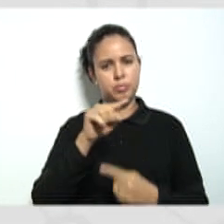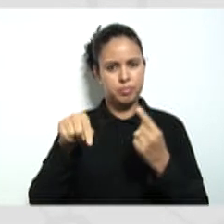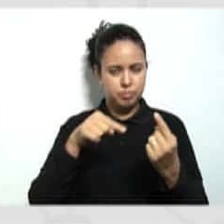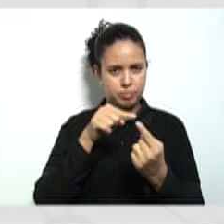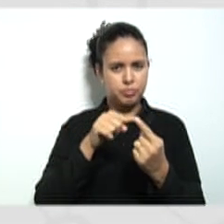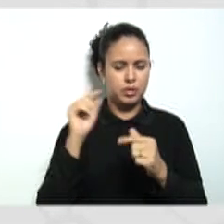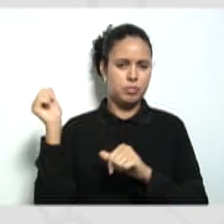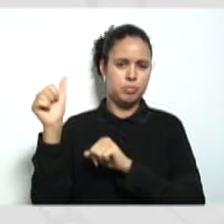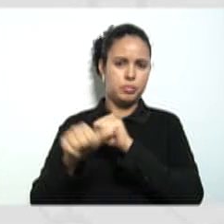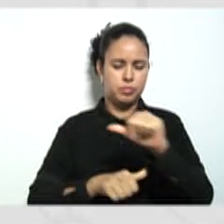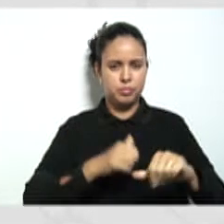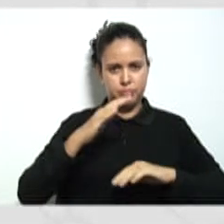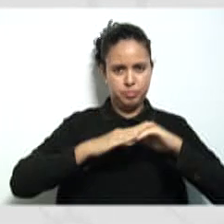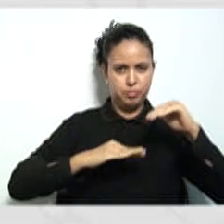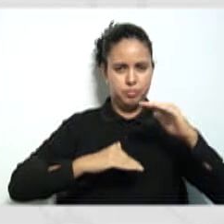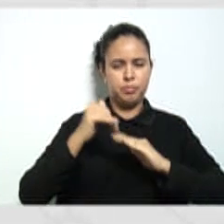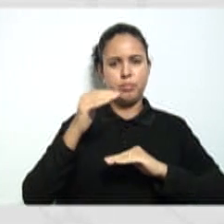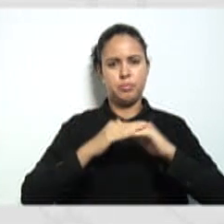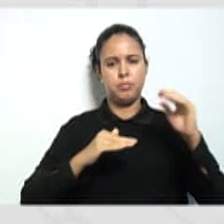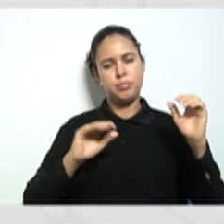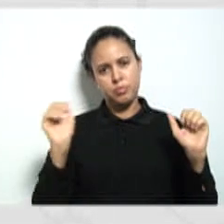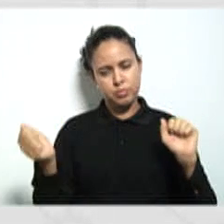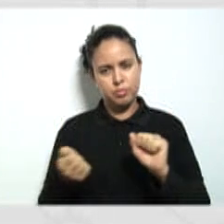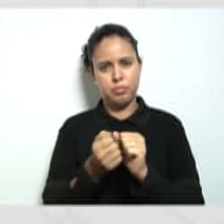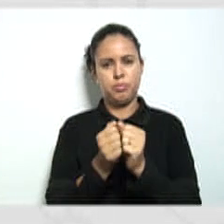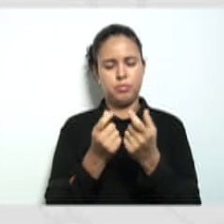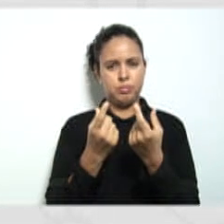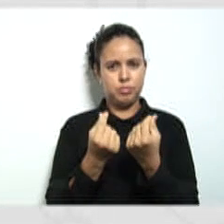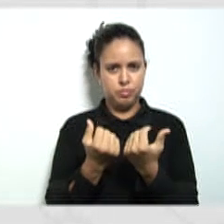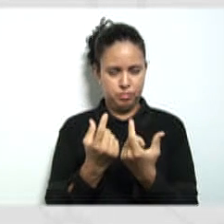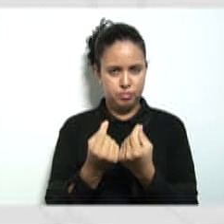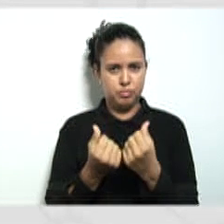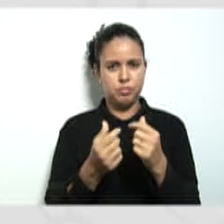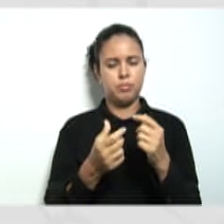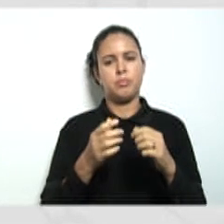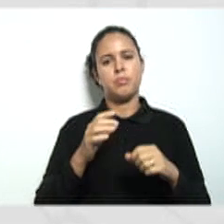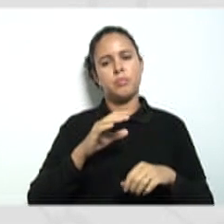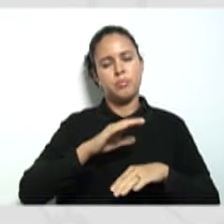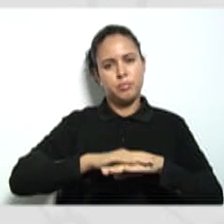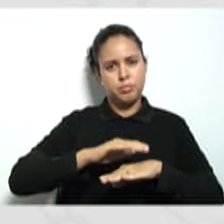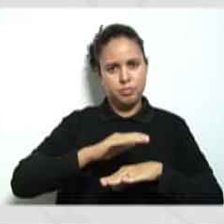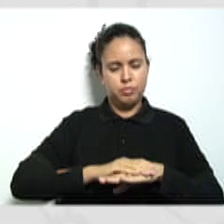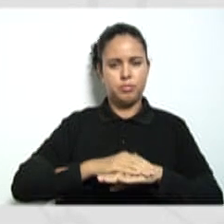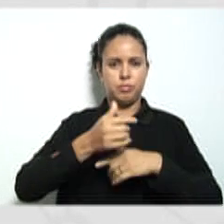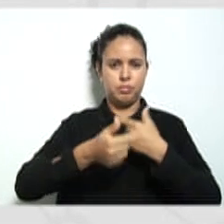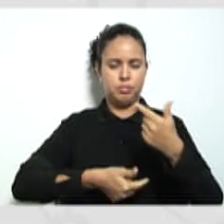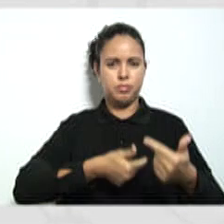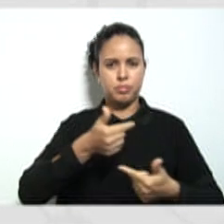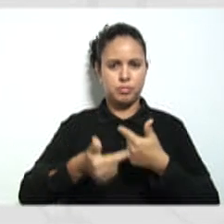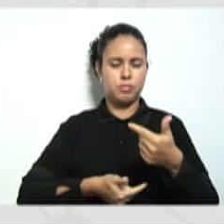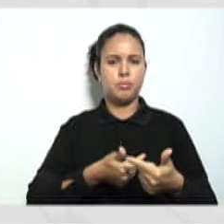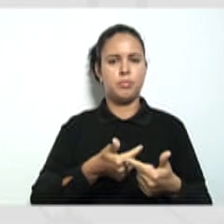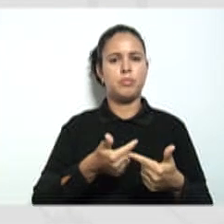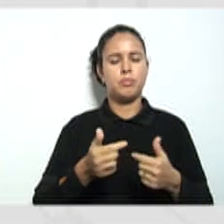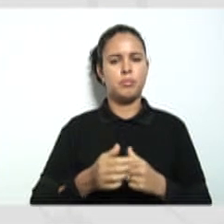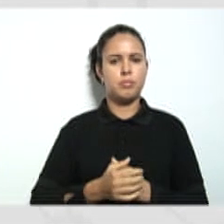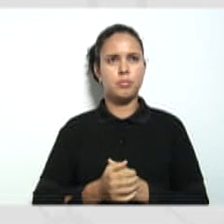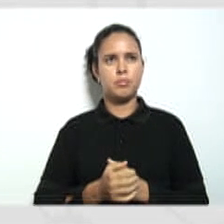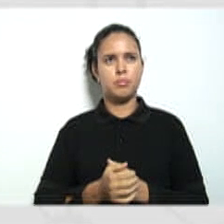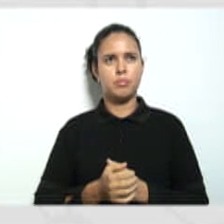empreendedores, unir bens de capital, unidades de produção e mão de obra. A produção dos meios de